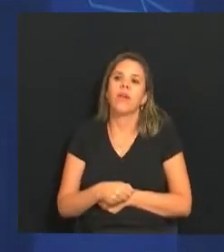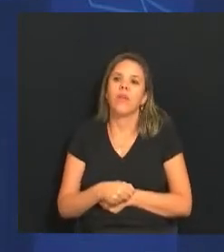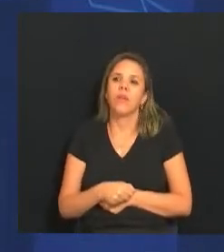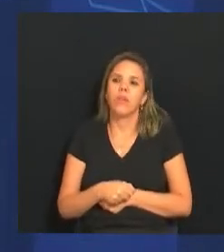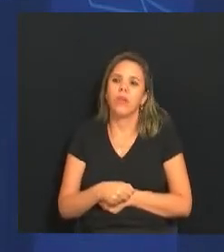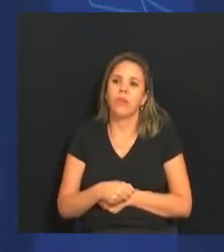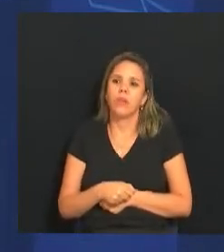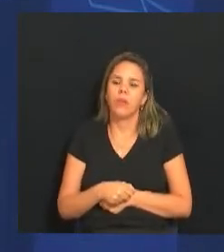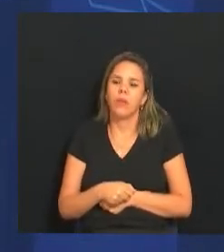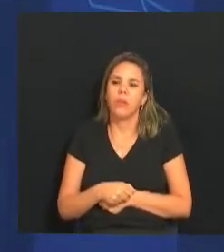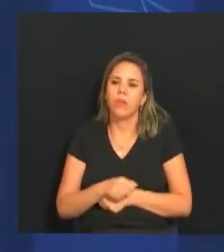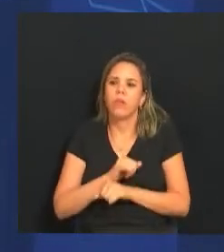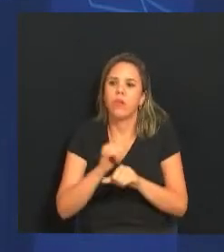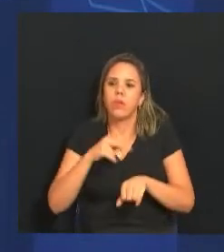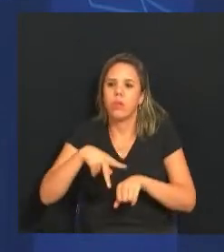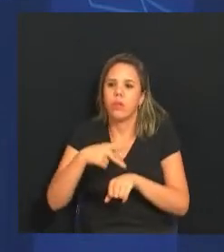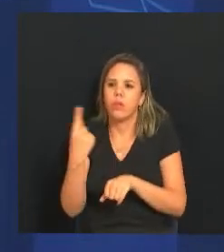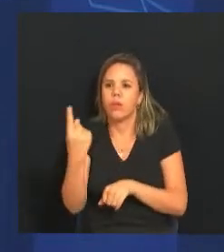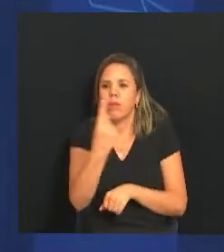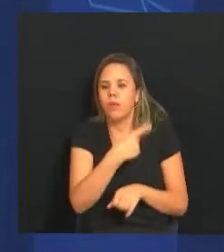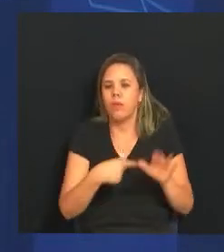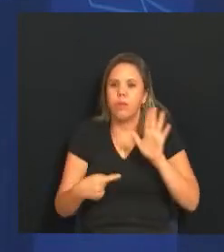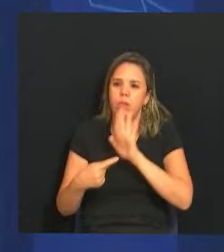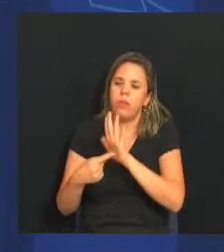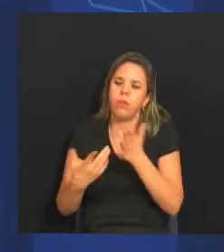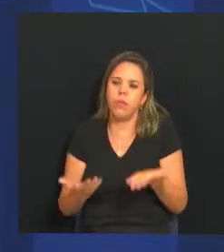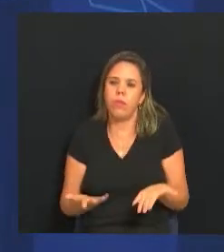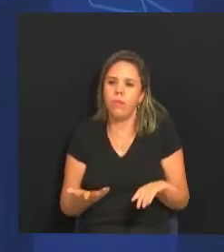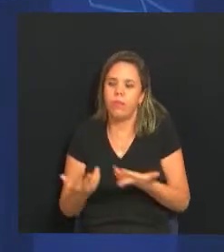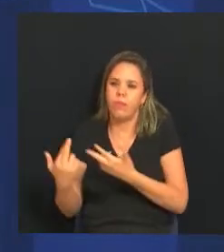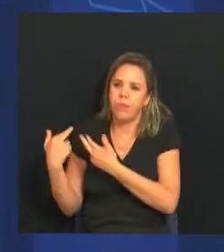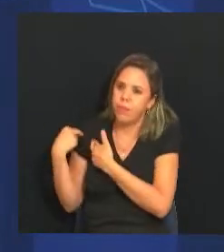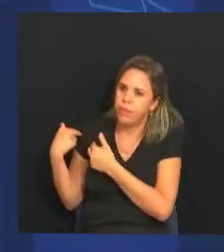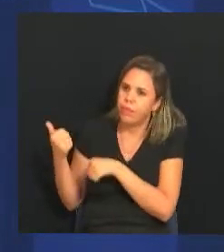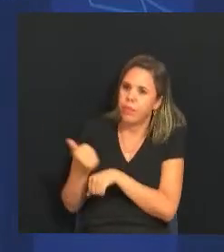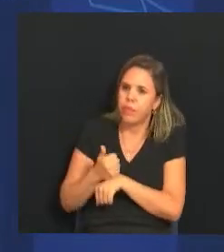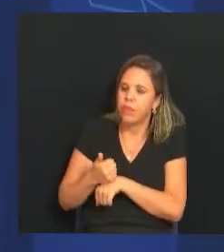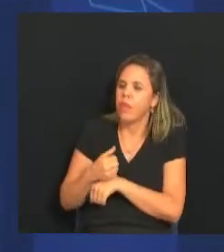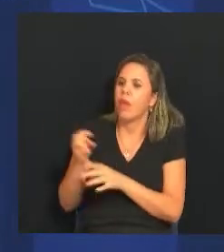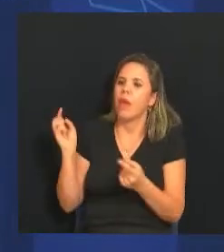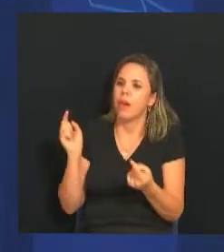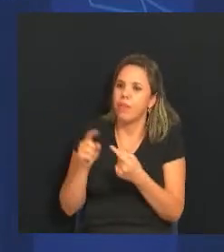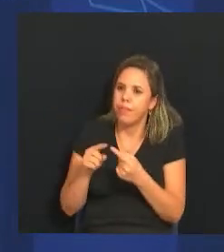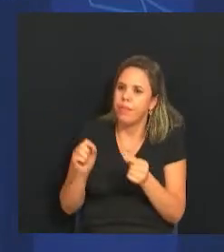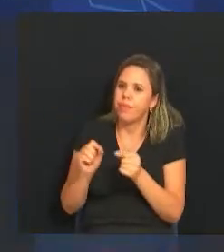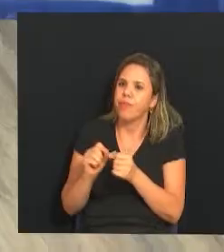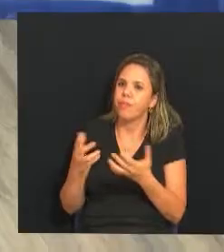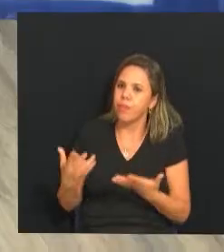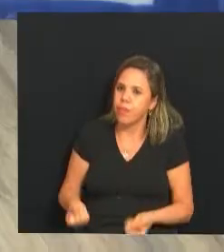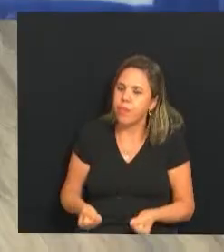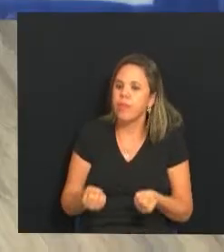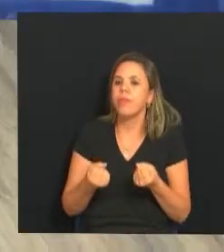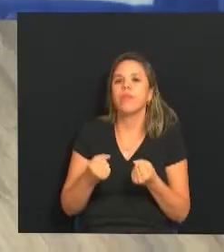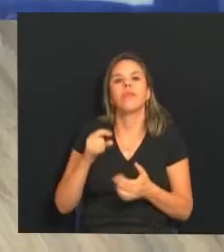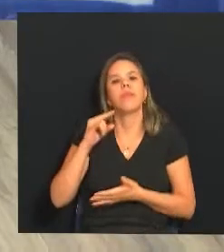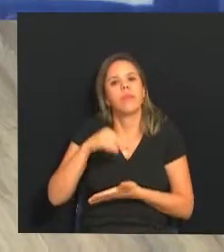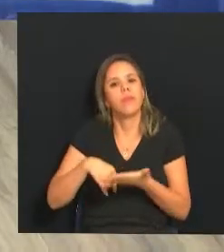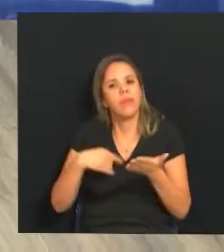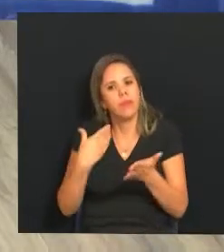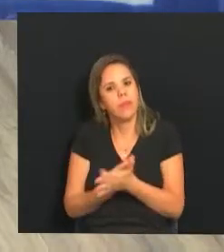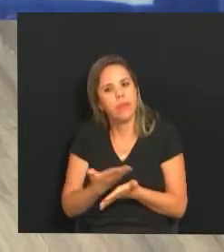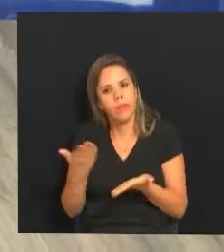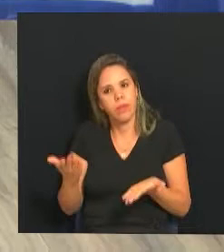para a COP26, cada país apresentou, né, como tarefa de casa a sua meta. Foi considerado esse documento